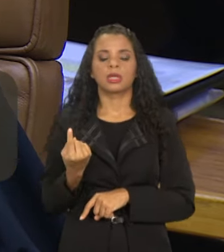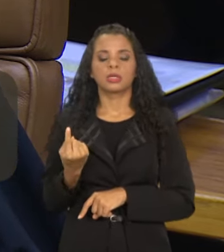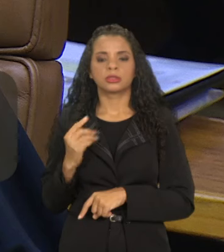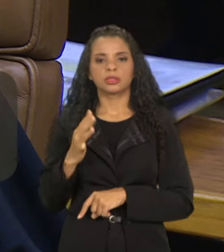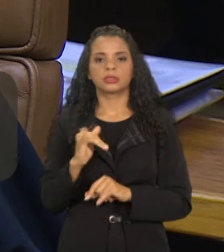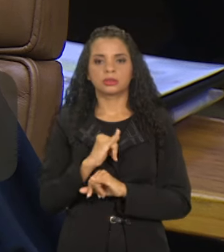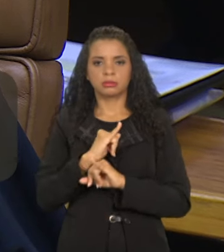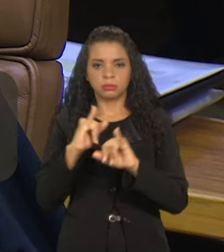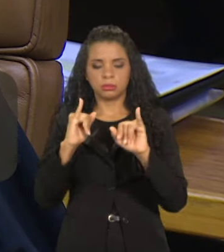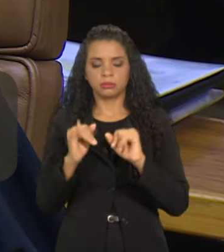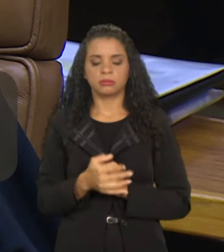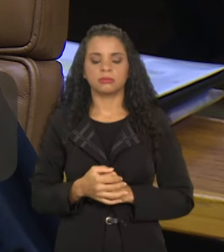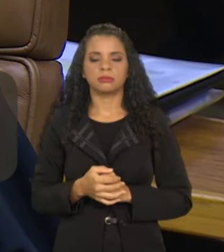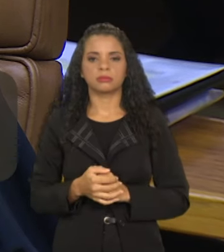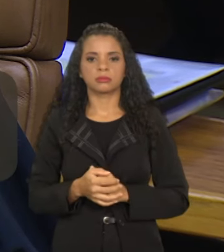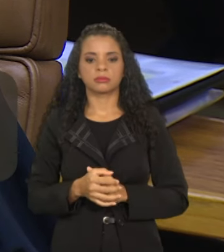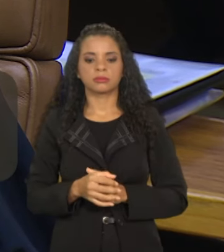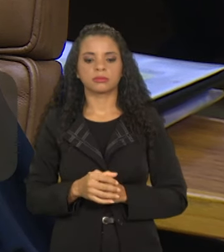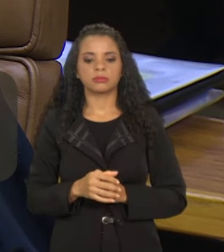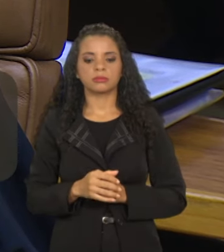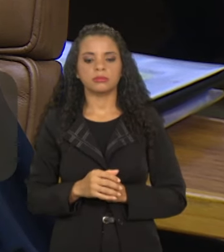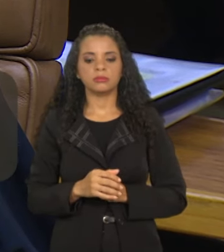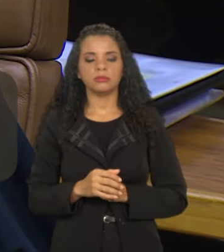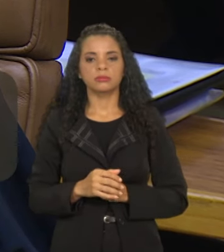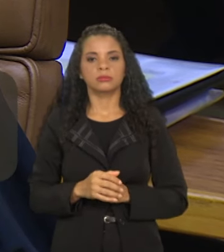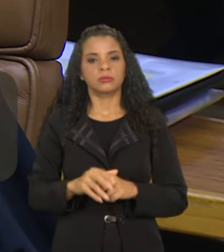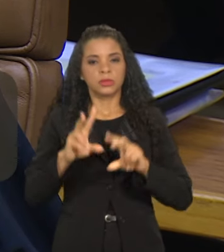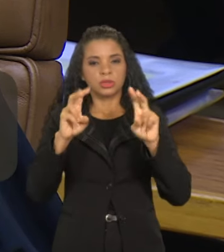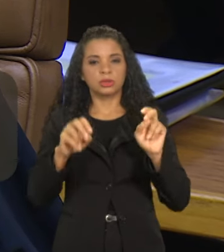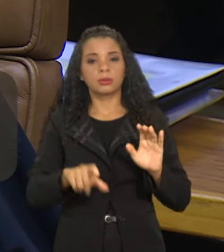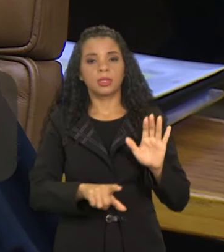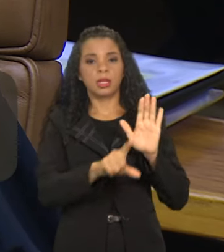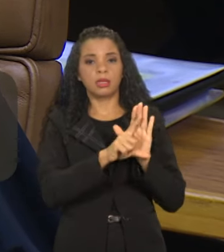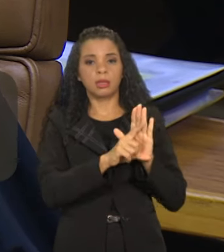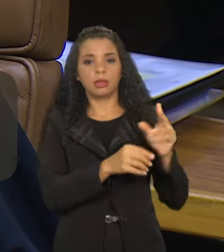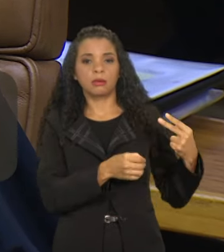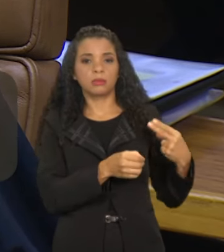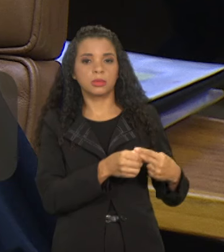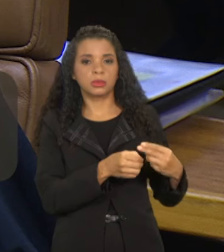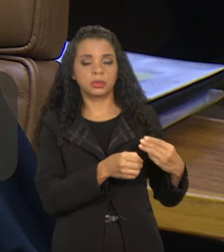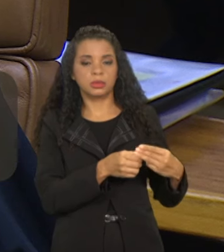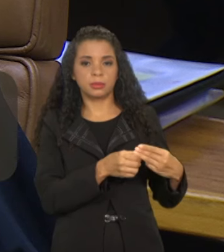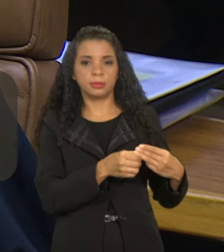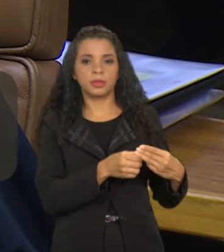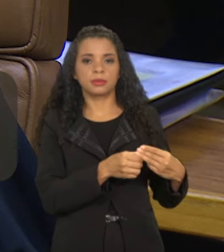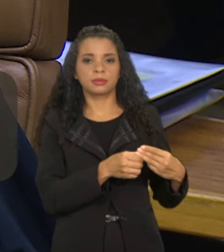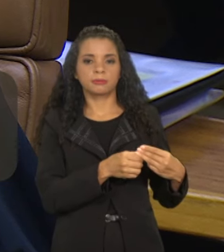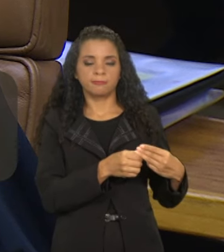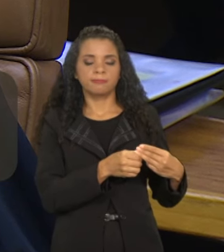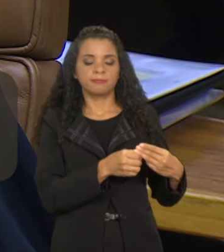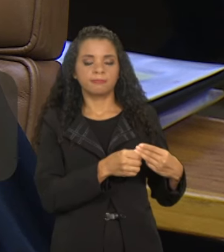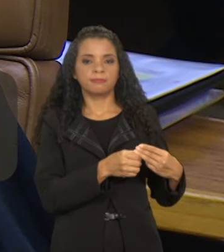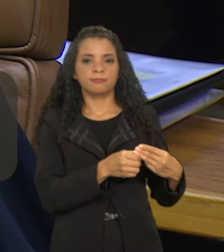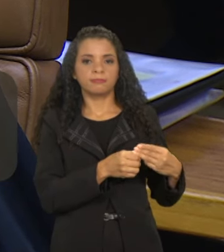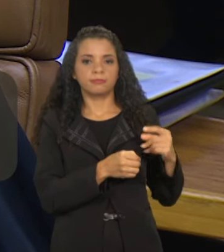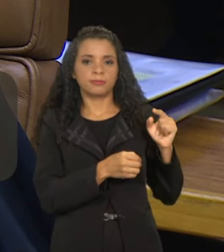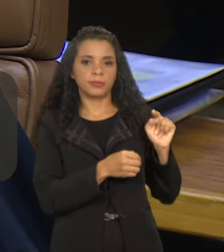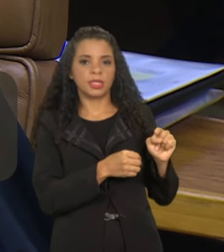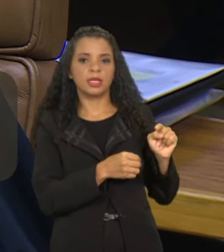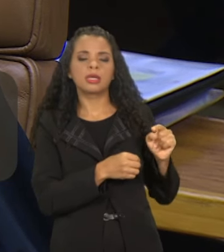voto. Bom, em relação à lei, municipal, sobre o aspecto formal, eu